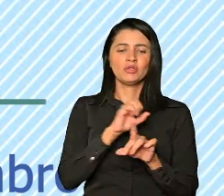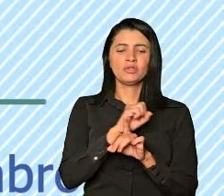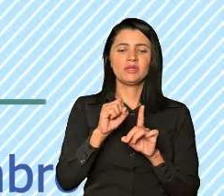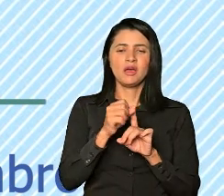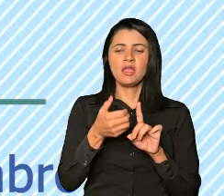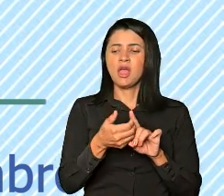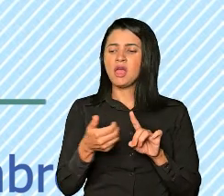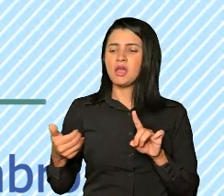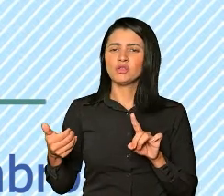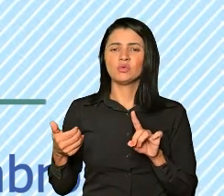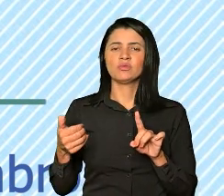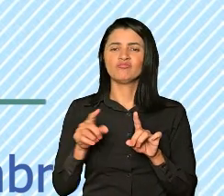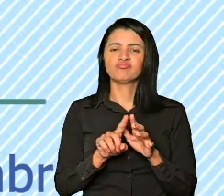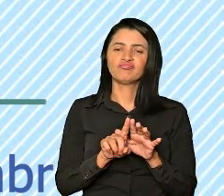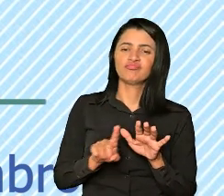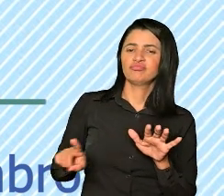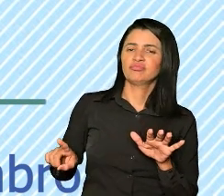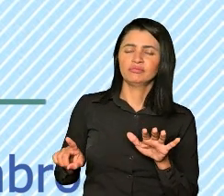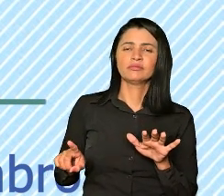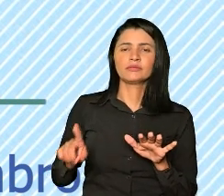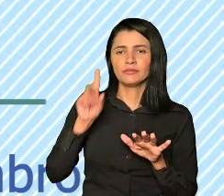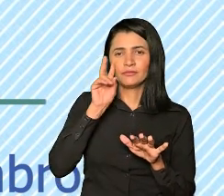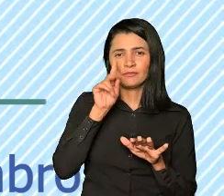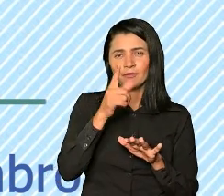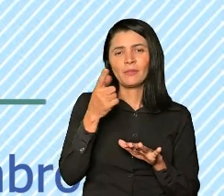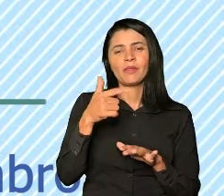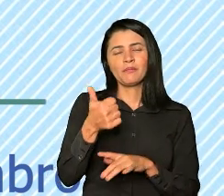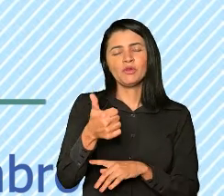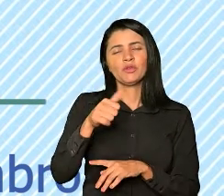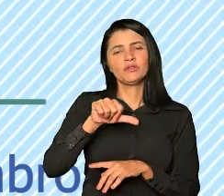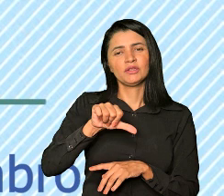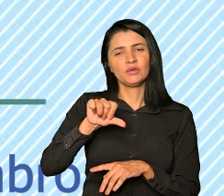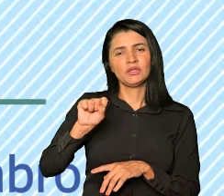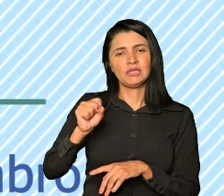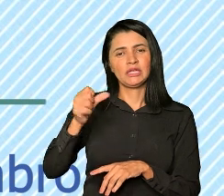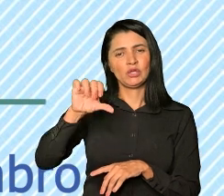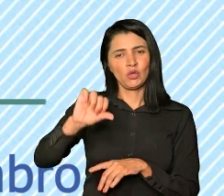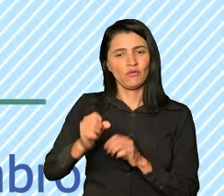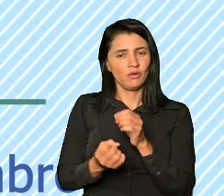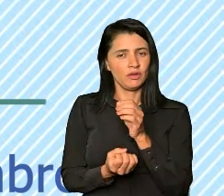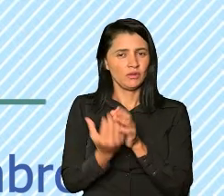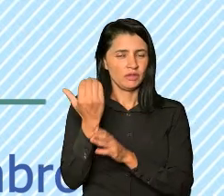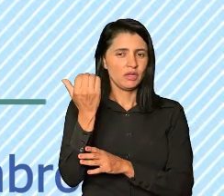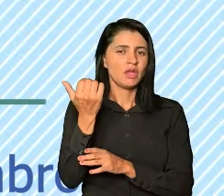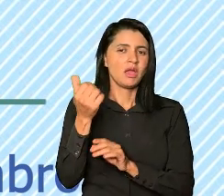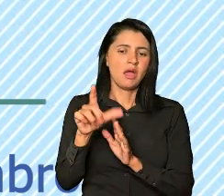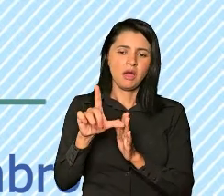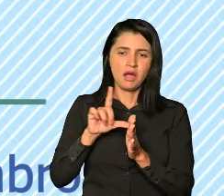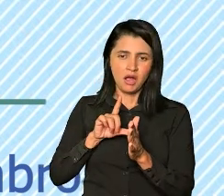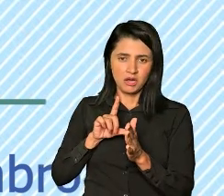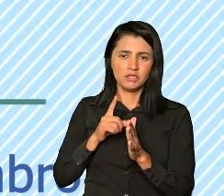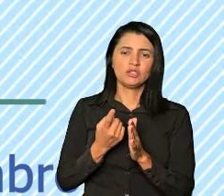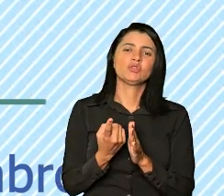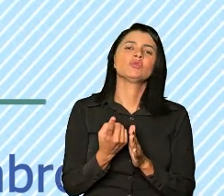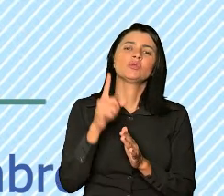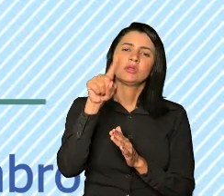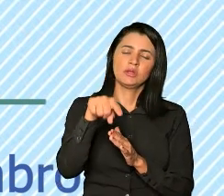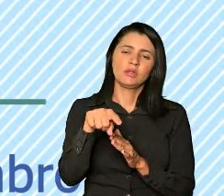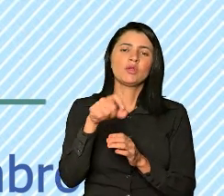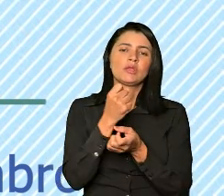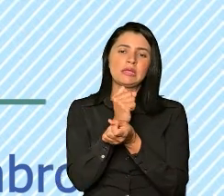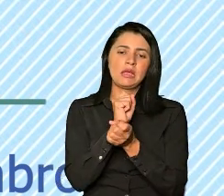né? Verificando que em 1889, o ano da implantação da República, a um ano anterior você teve a abolição